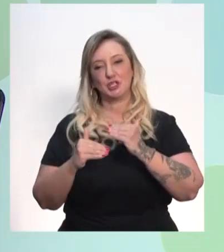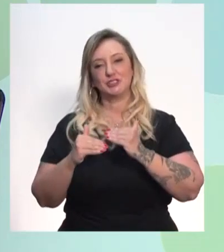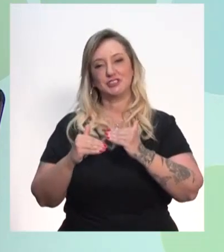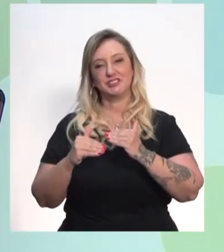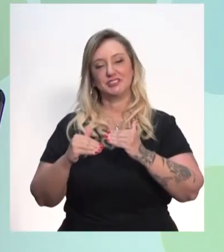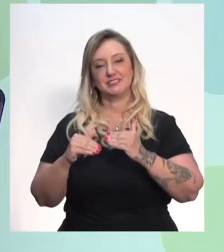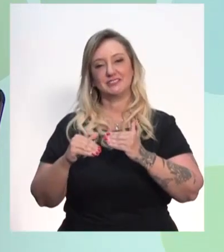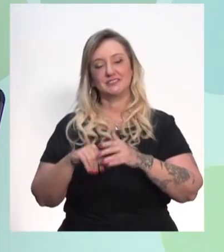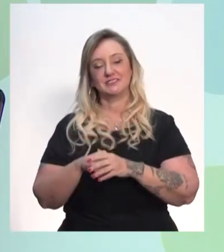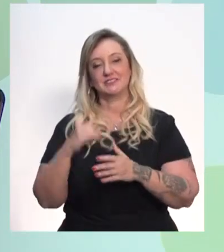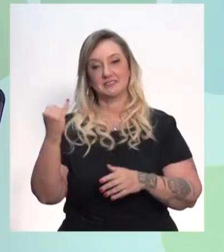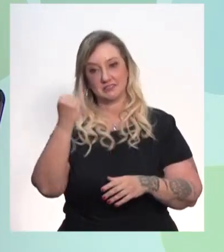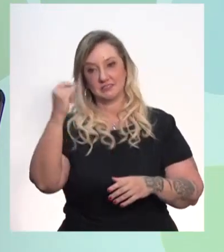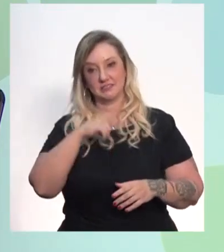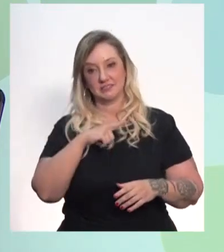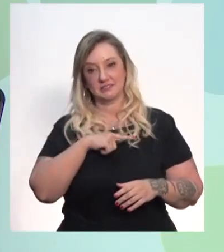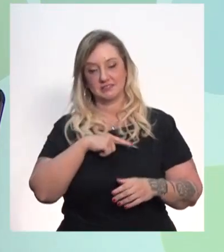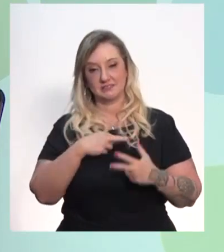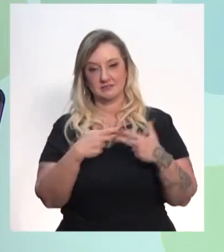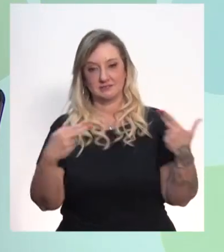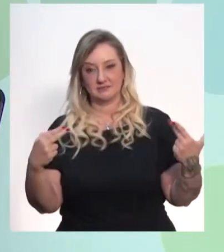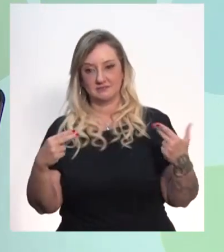criar uma equipe ou ingressar nela,